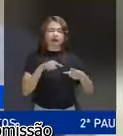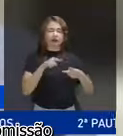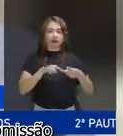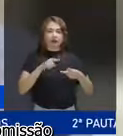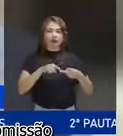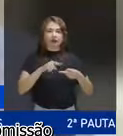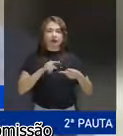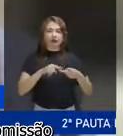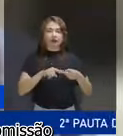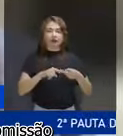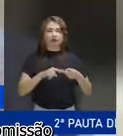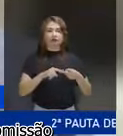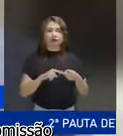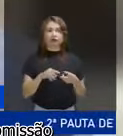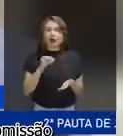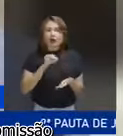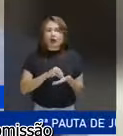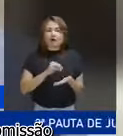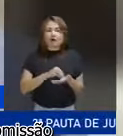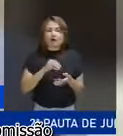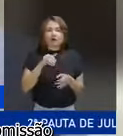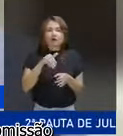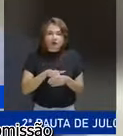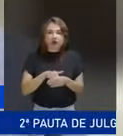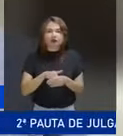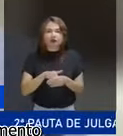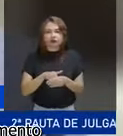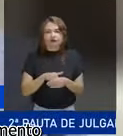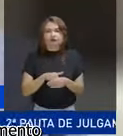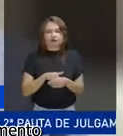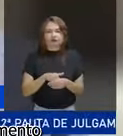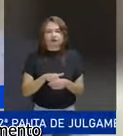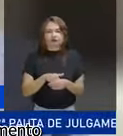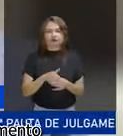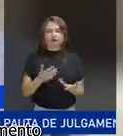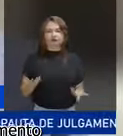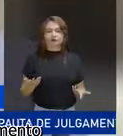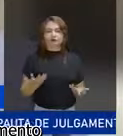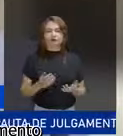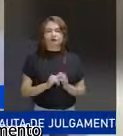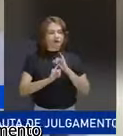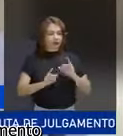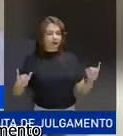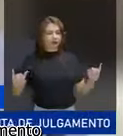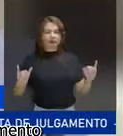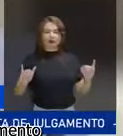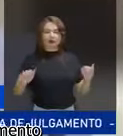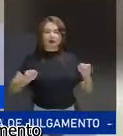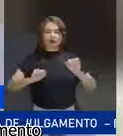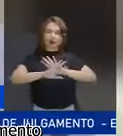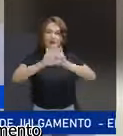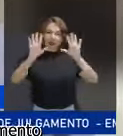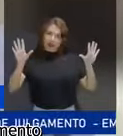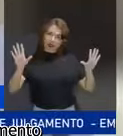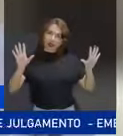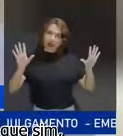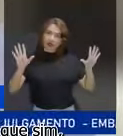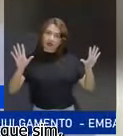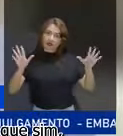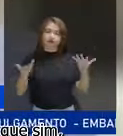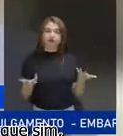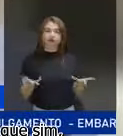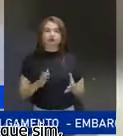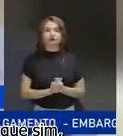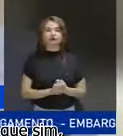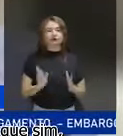ponto, houve omissão no voto a quando da discussão, houve pronunciamento expresso em tal sentido.